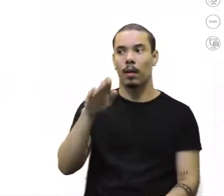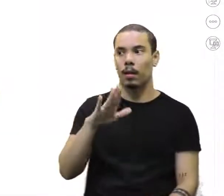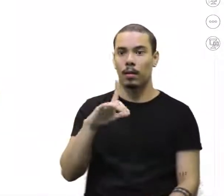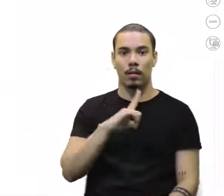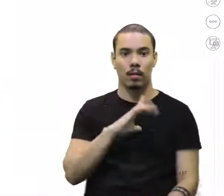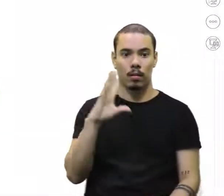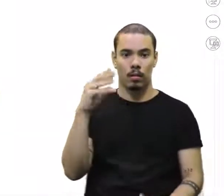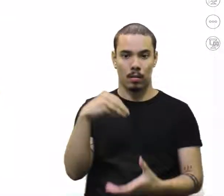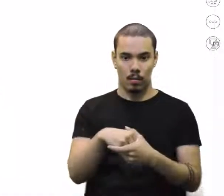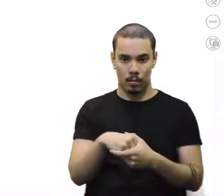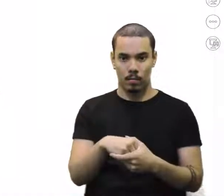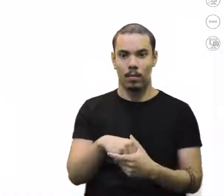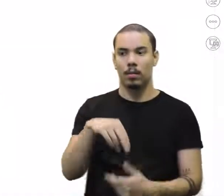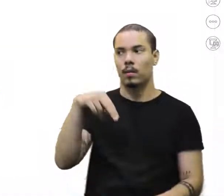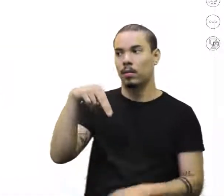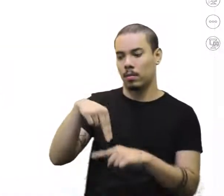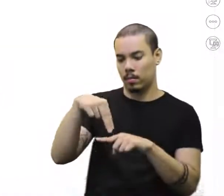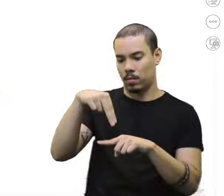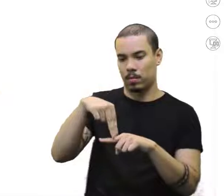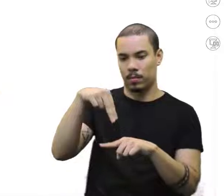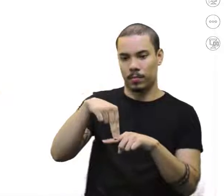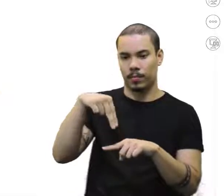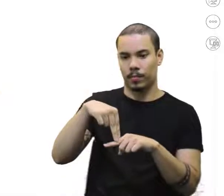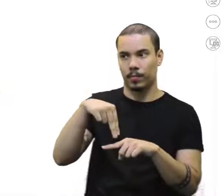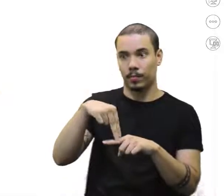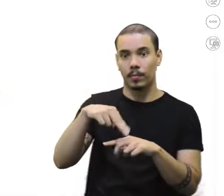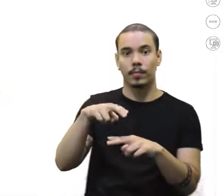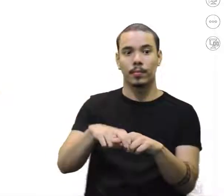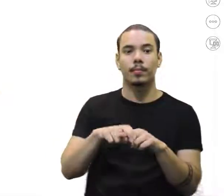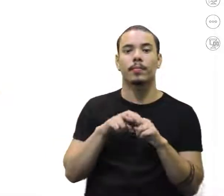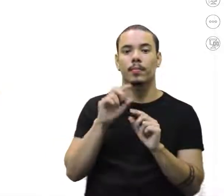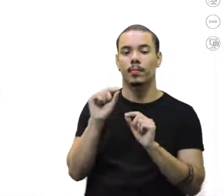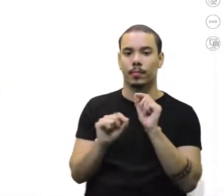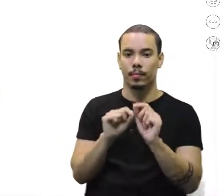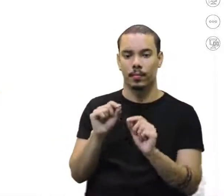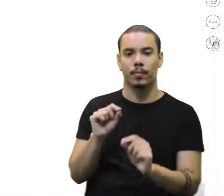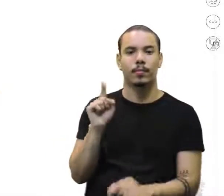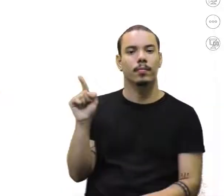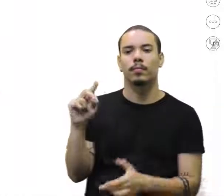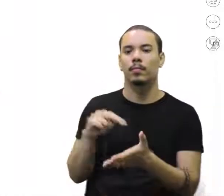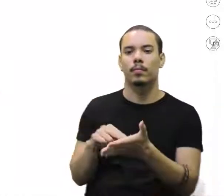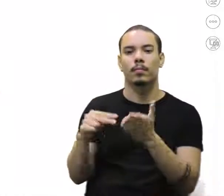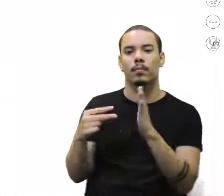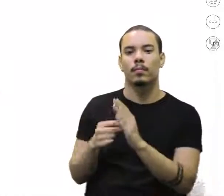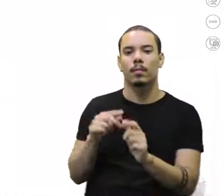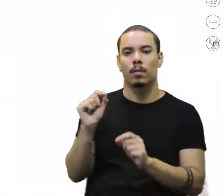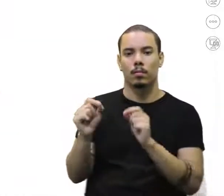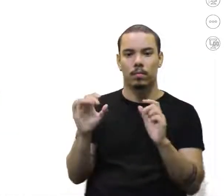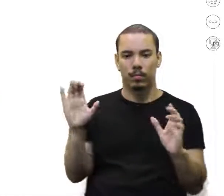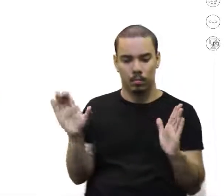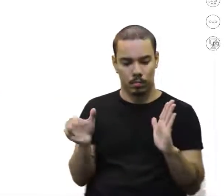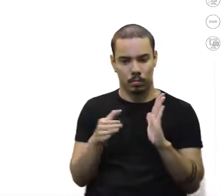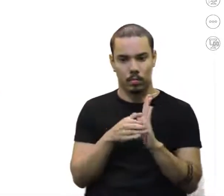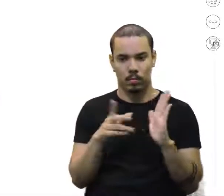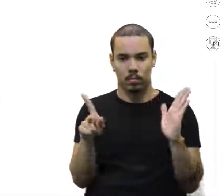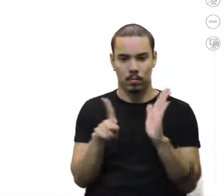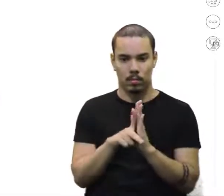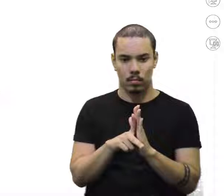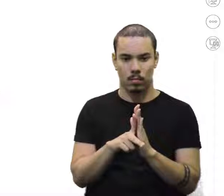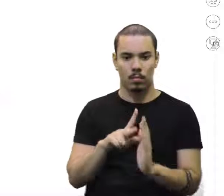temos? O nitrogênio. Então, aqui configura uma cadeia